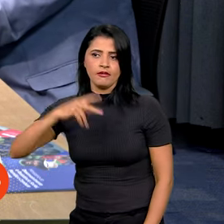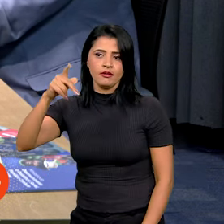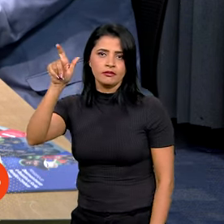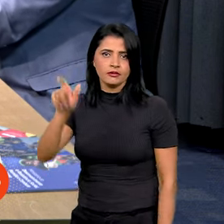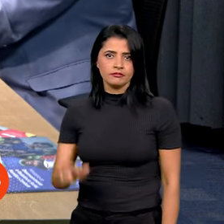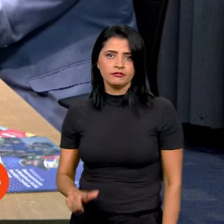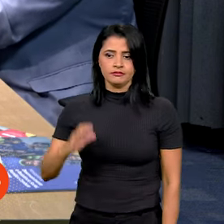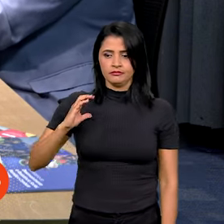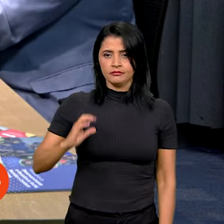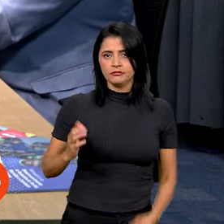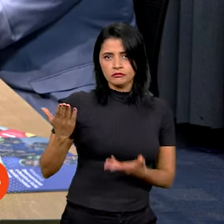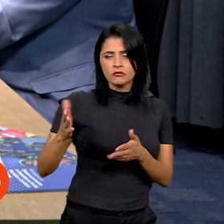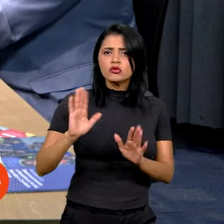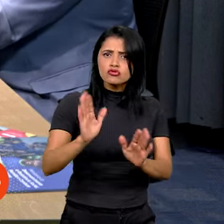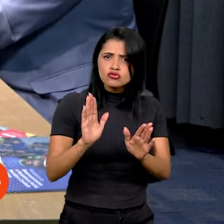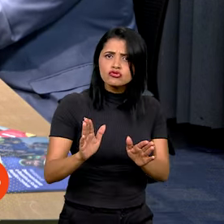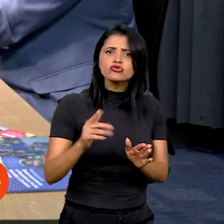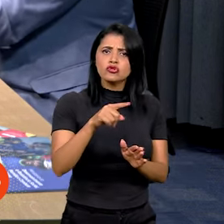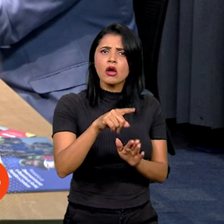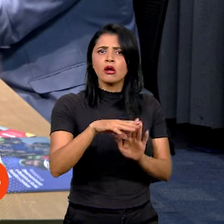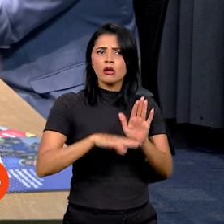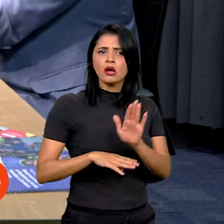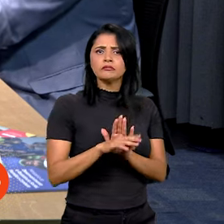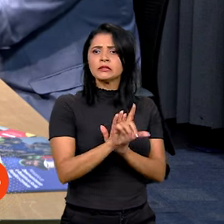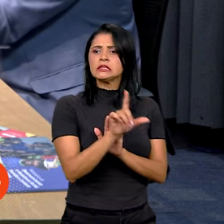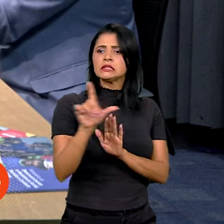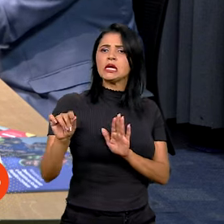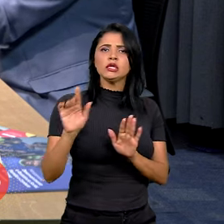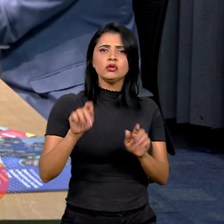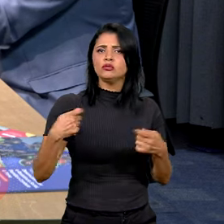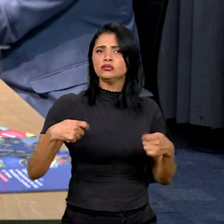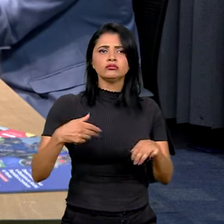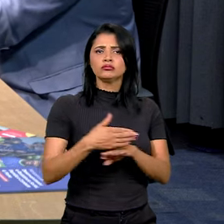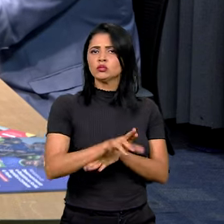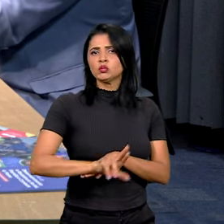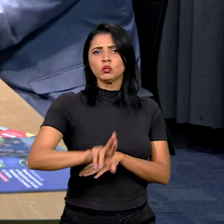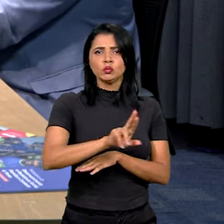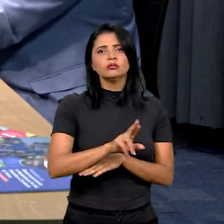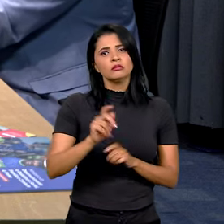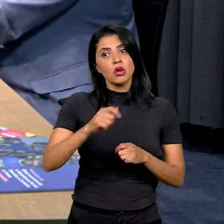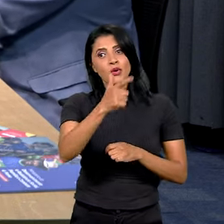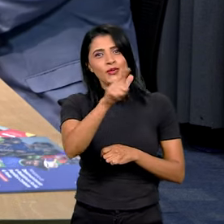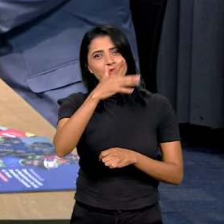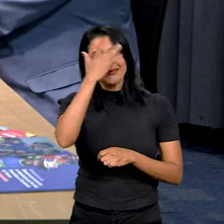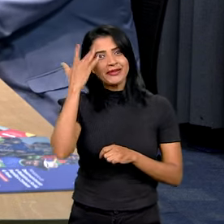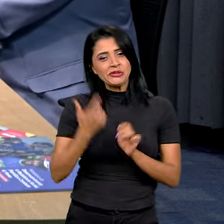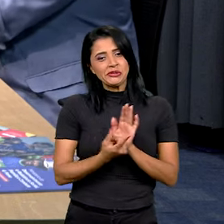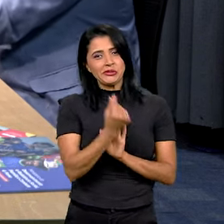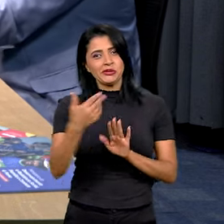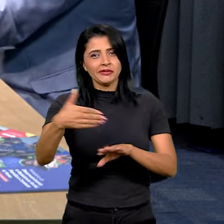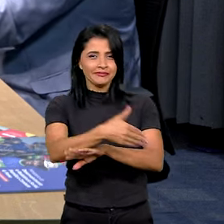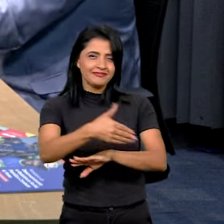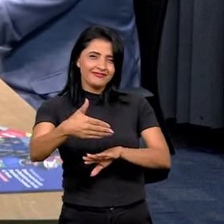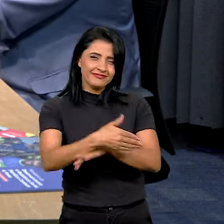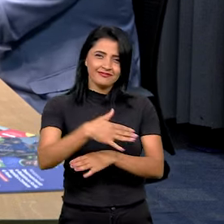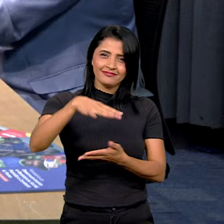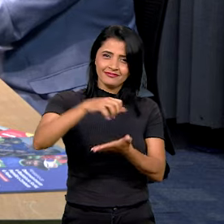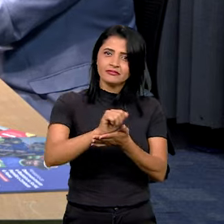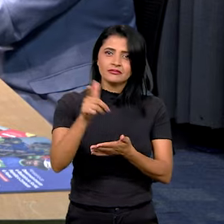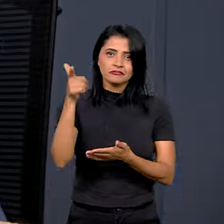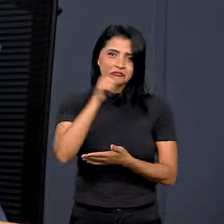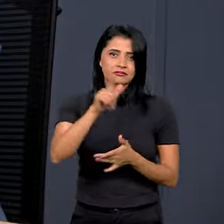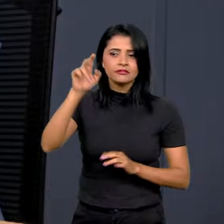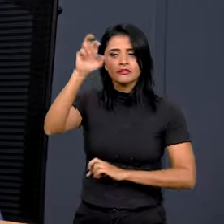que possa fazer com que pessoas que já eh saíram do programa saíram da faixa do programa né possam ali abrir espaço orçamentário para que outros entrem né a gente